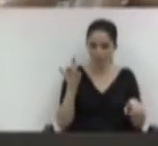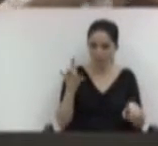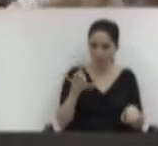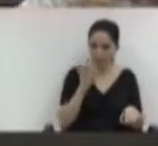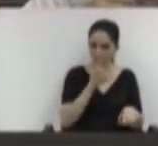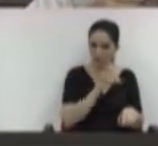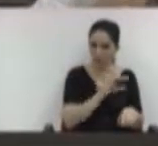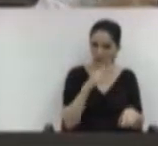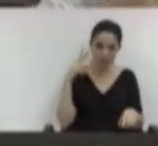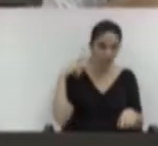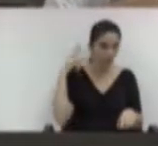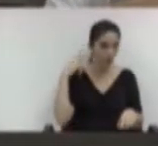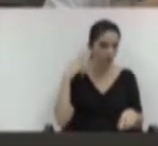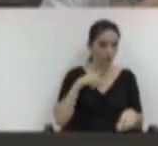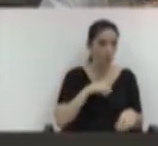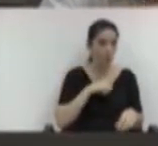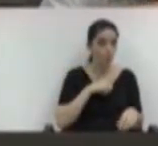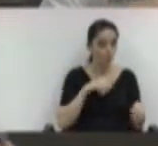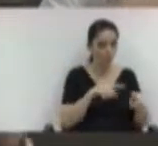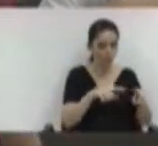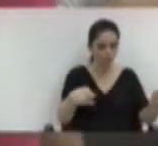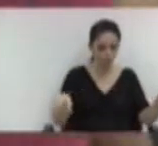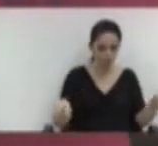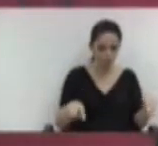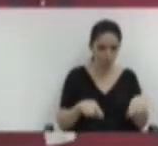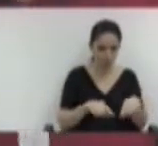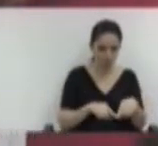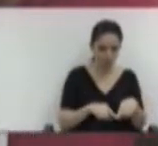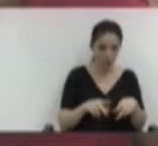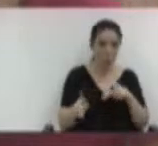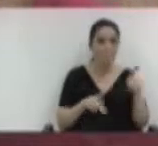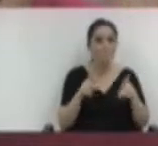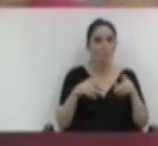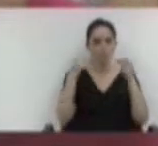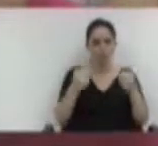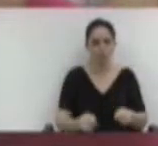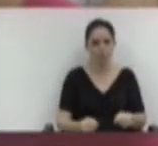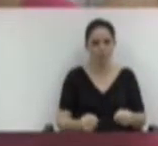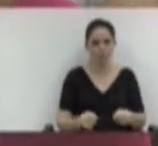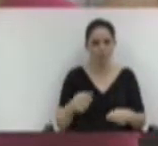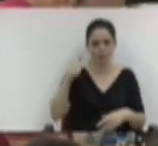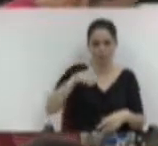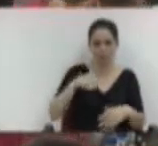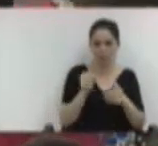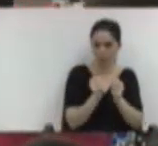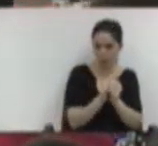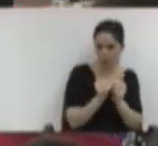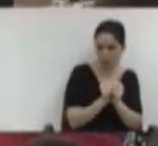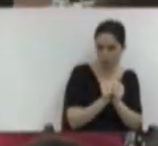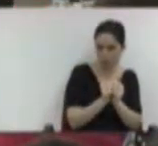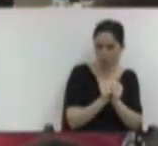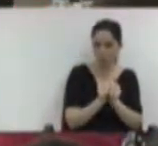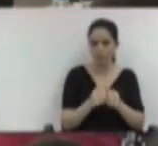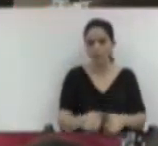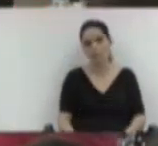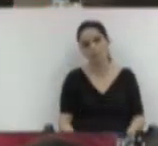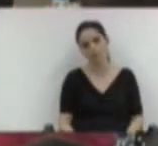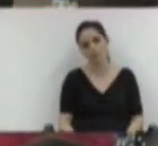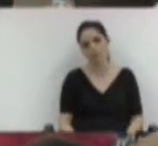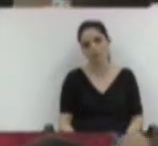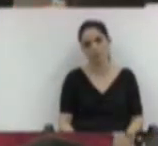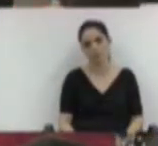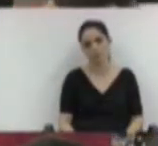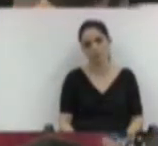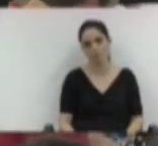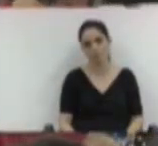e o gabinete é aberto à população. Então é muito fácil a população vir e inquietar o